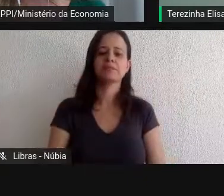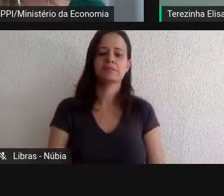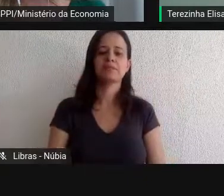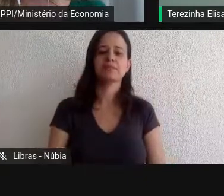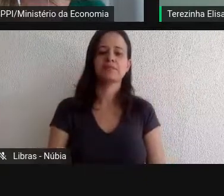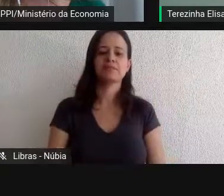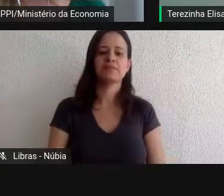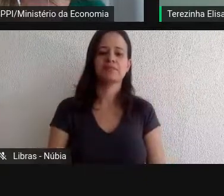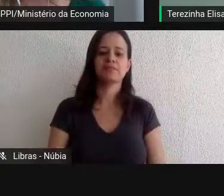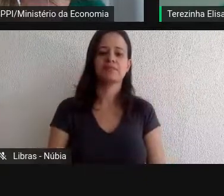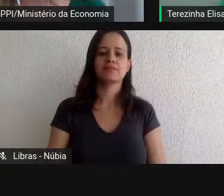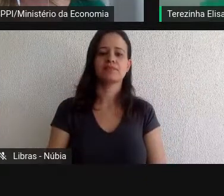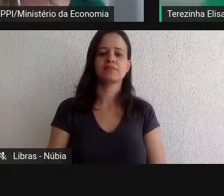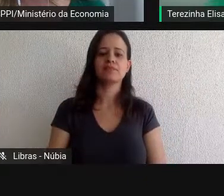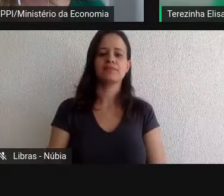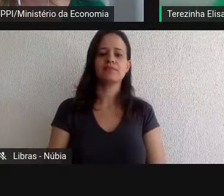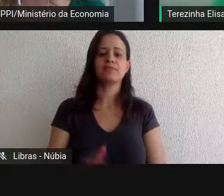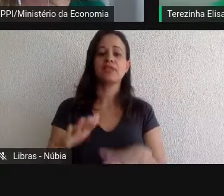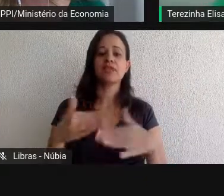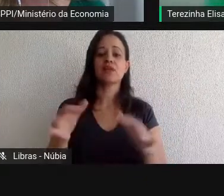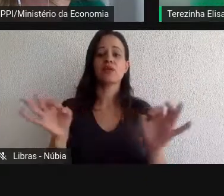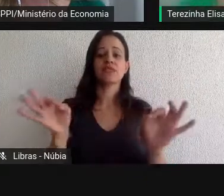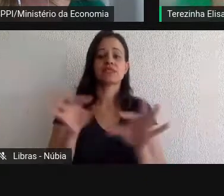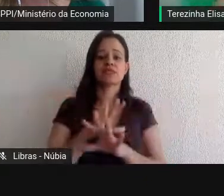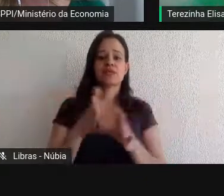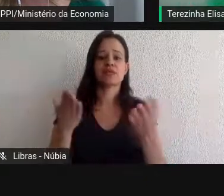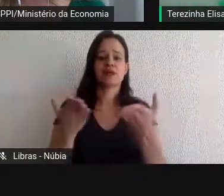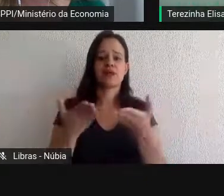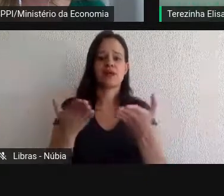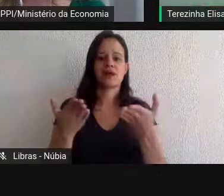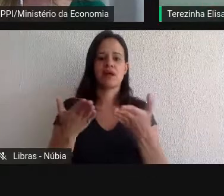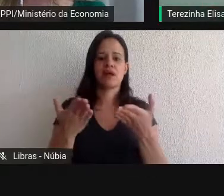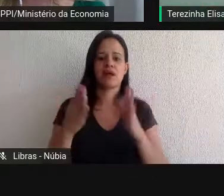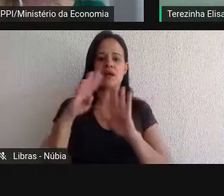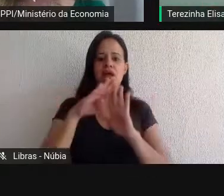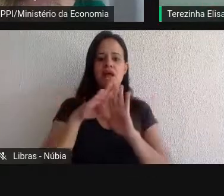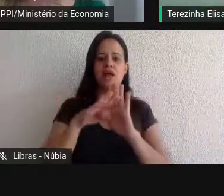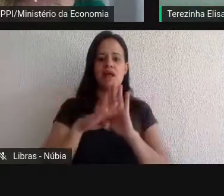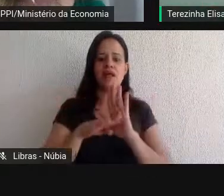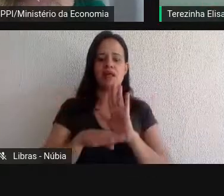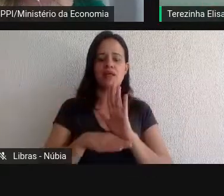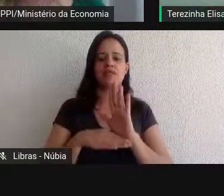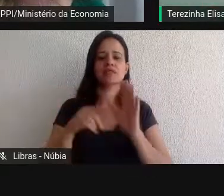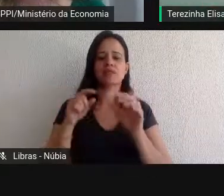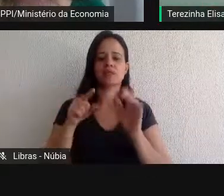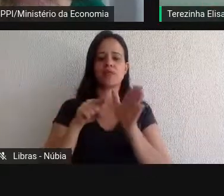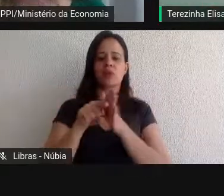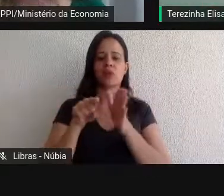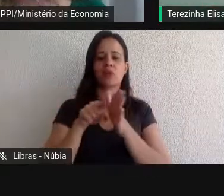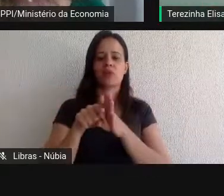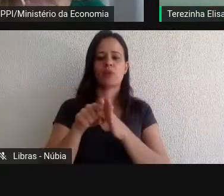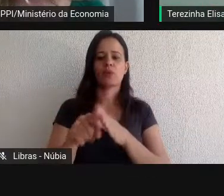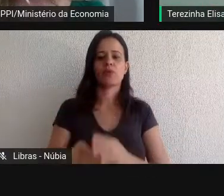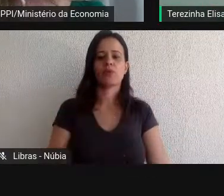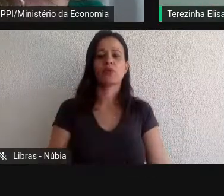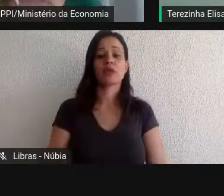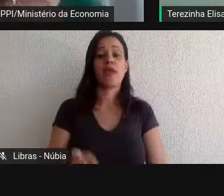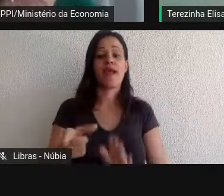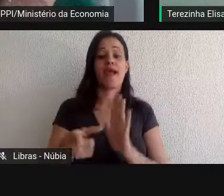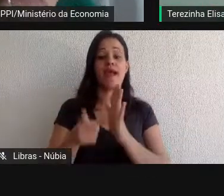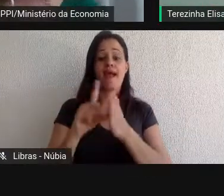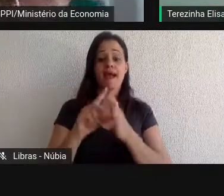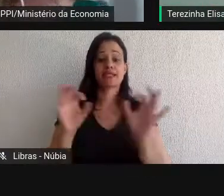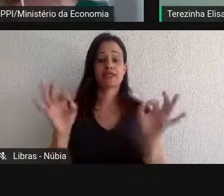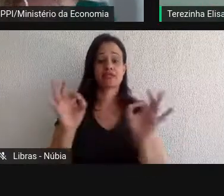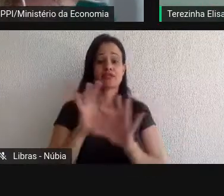Bom, nós encerramos a lista de perguntas, né? Eu, antes de